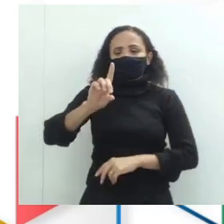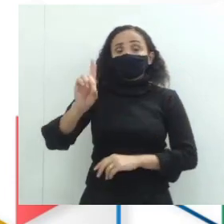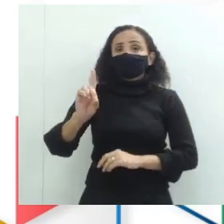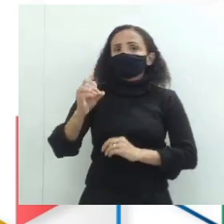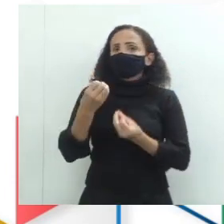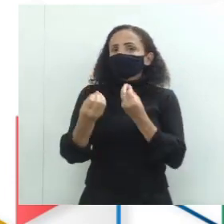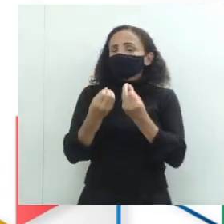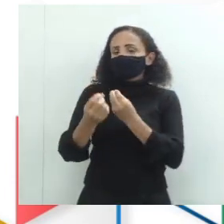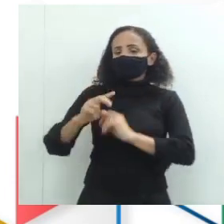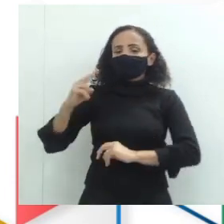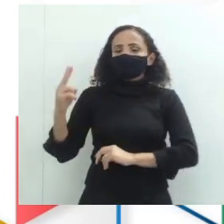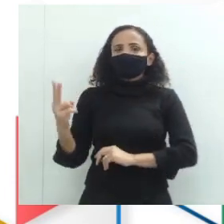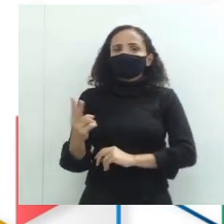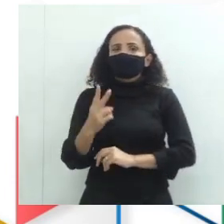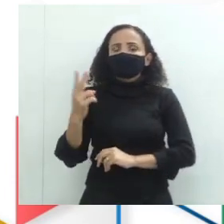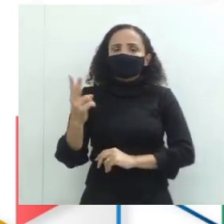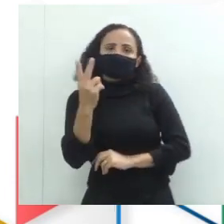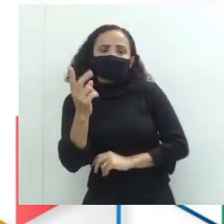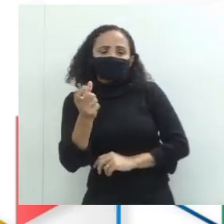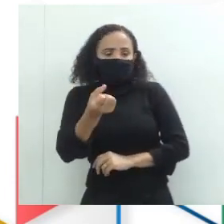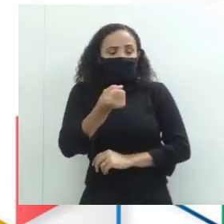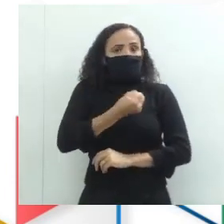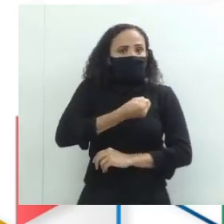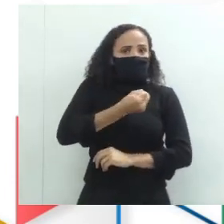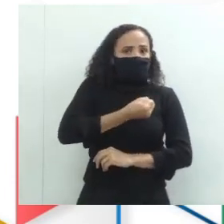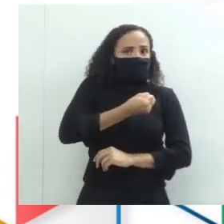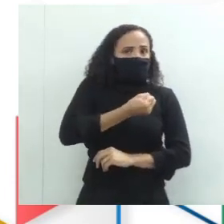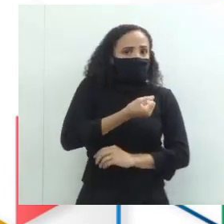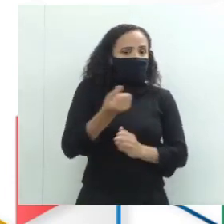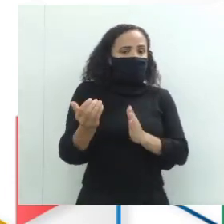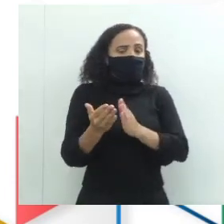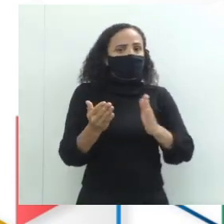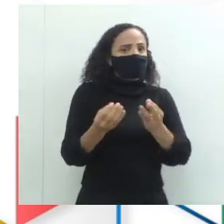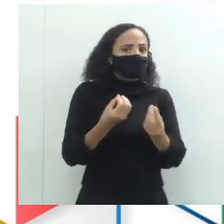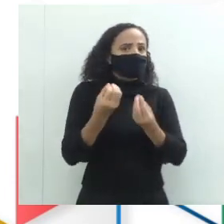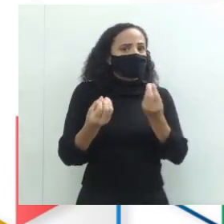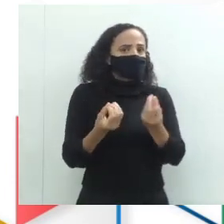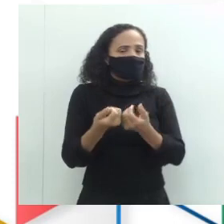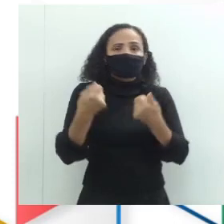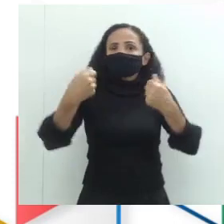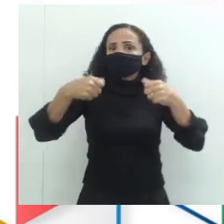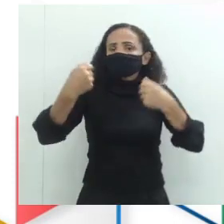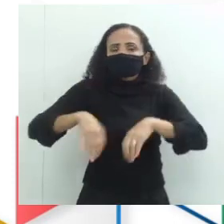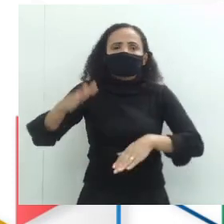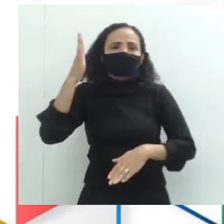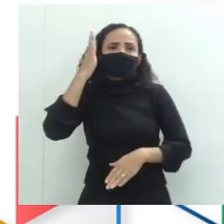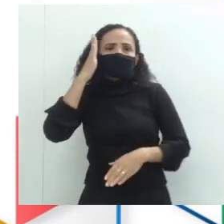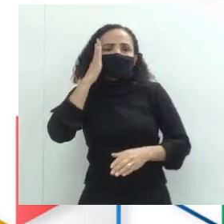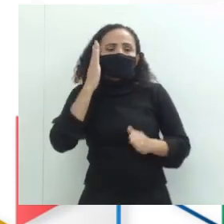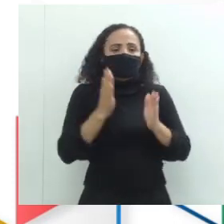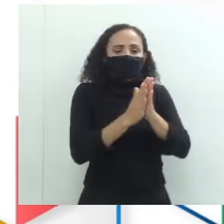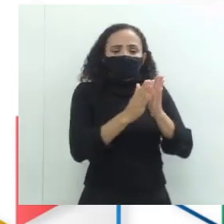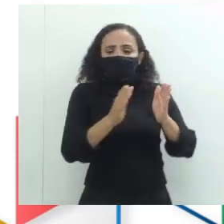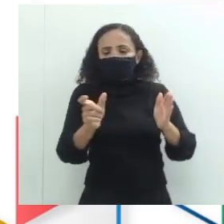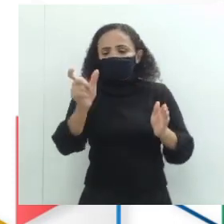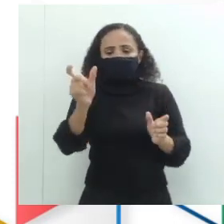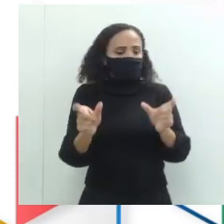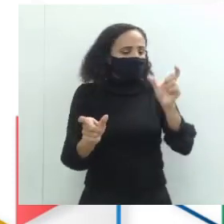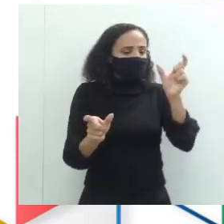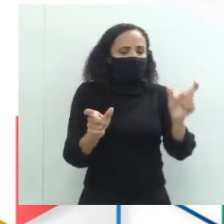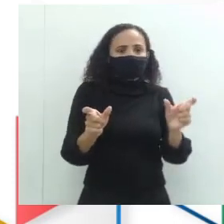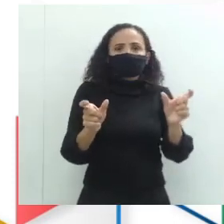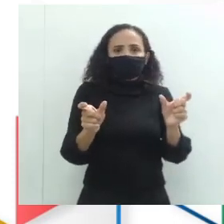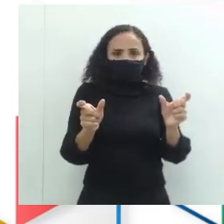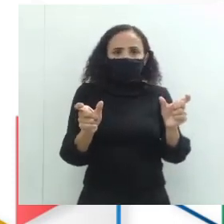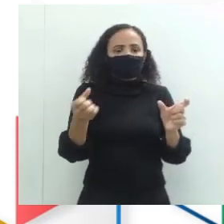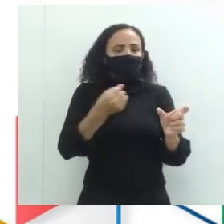ter valores com números desconhecidos, assim como do teu lado esquerdo. Então vocês precisam entender que aquilo são expressões matemáticas